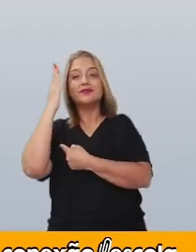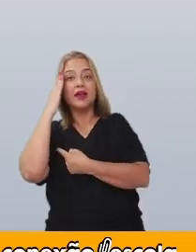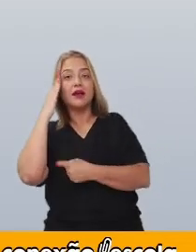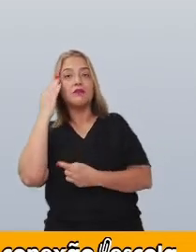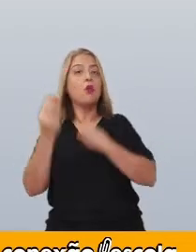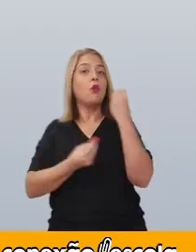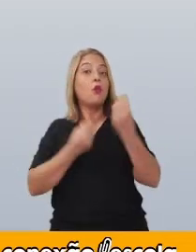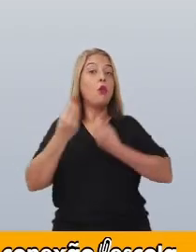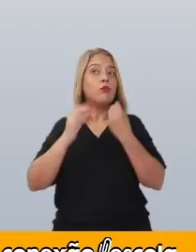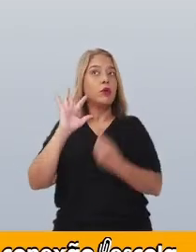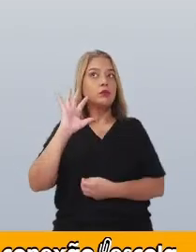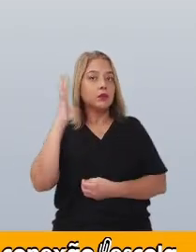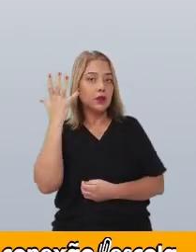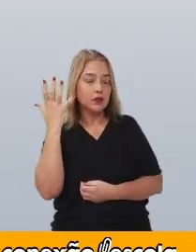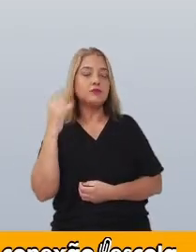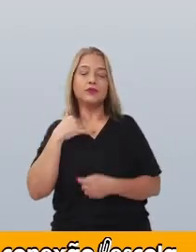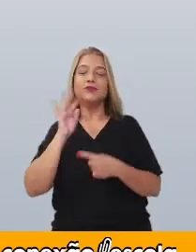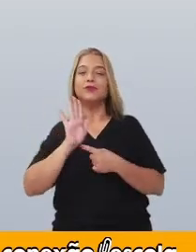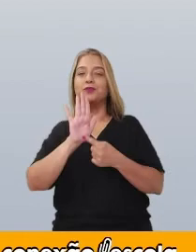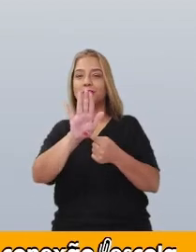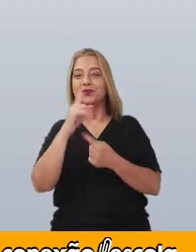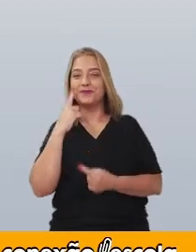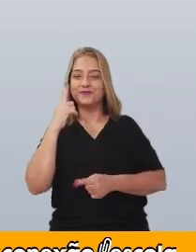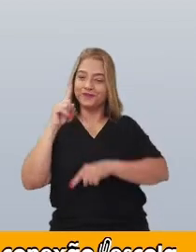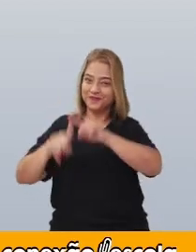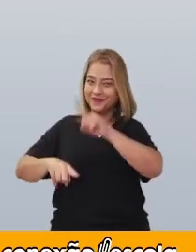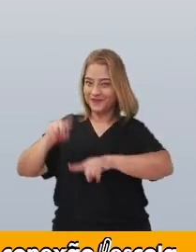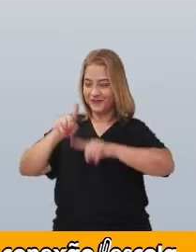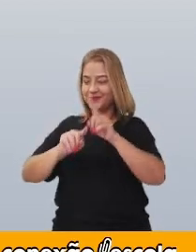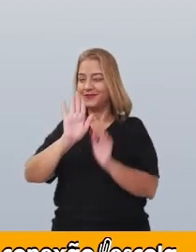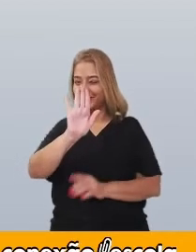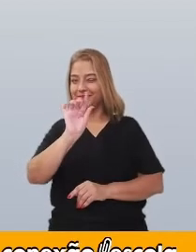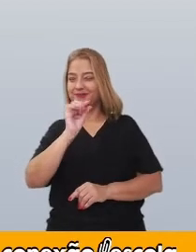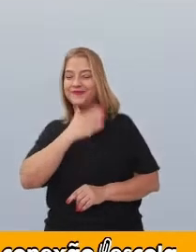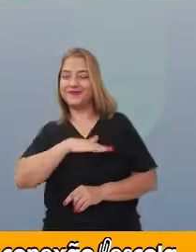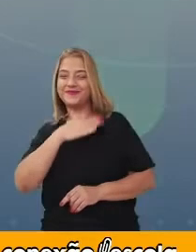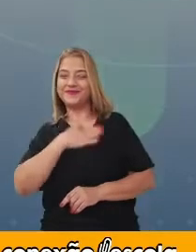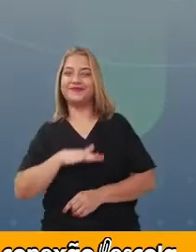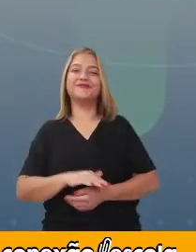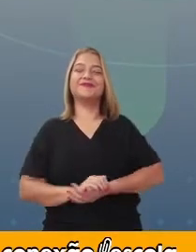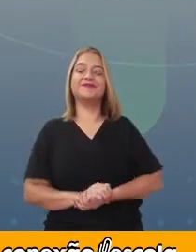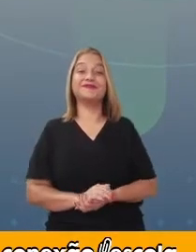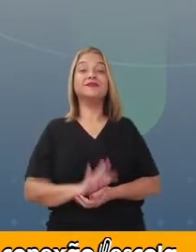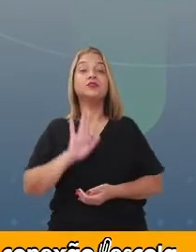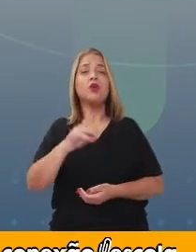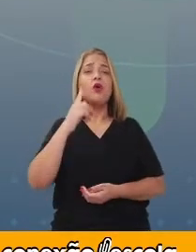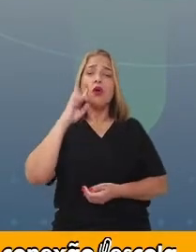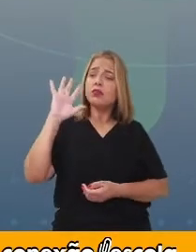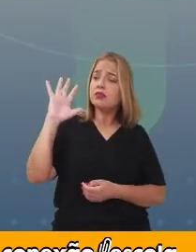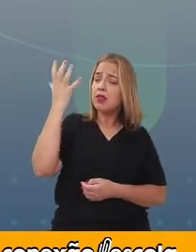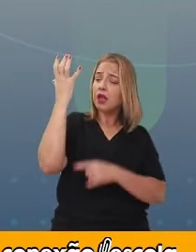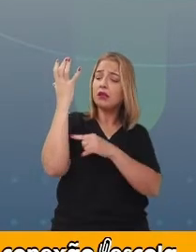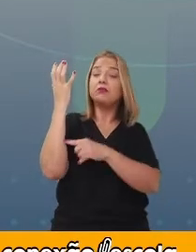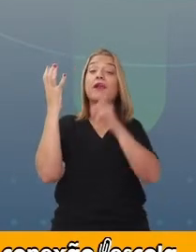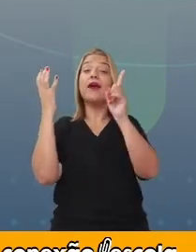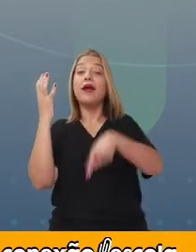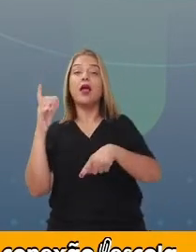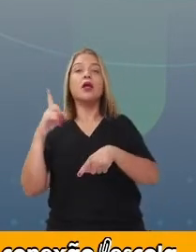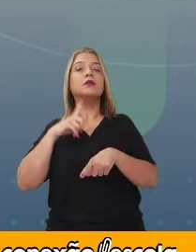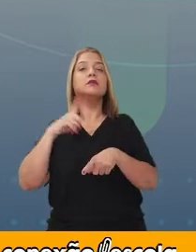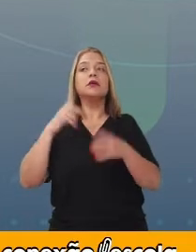medição do tempo. E eu vou mostrar esses instrumentos para vocês daqui a pouquinho. O tempo é a duração dos